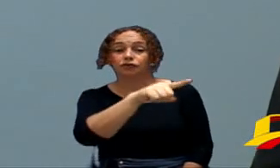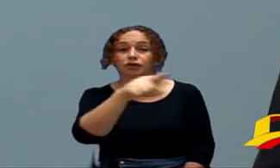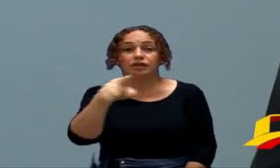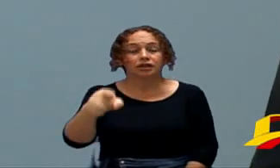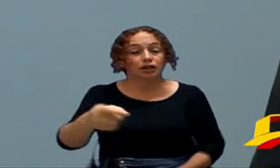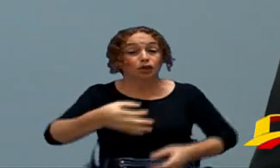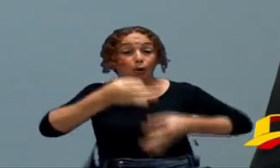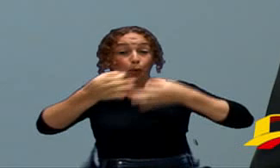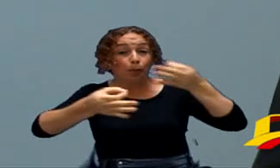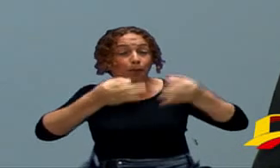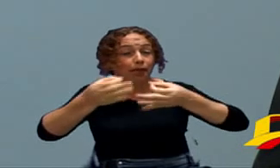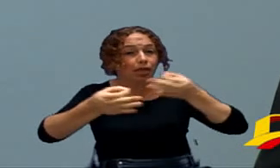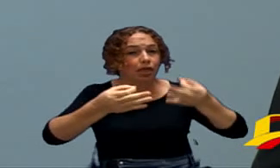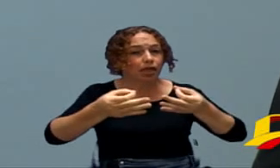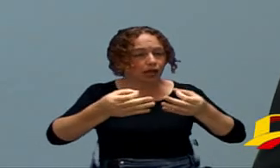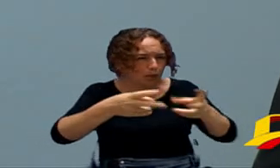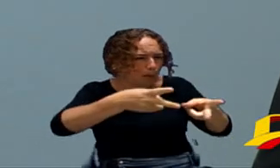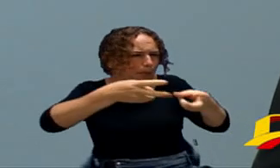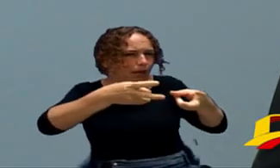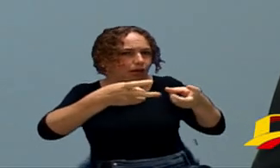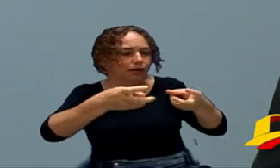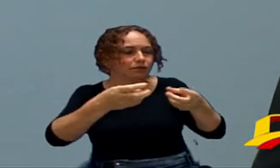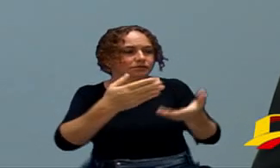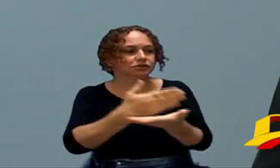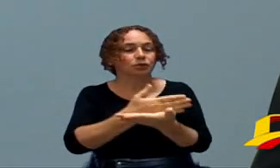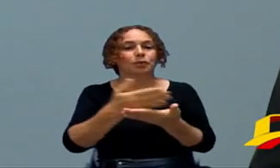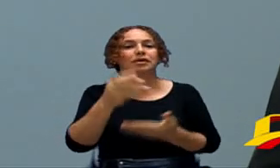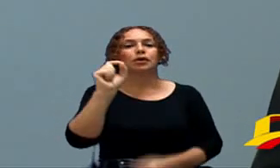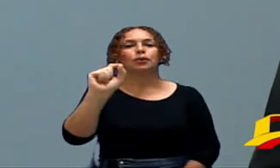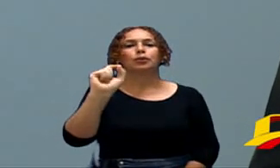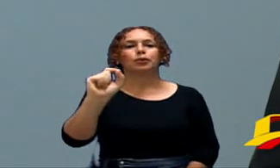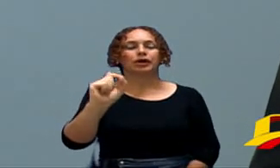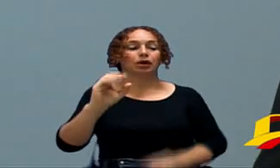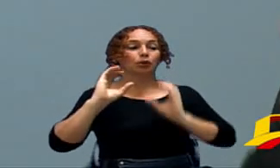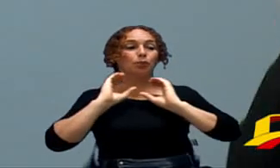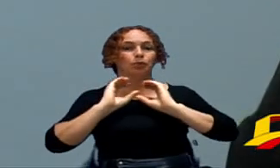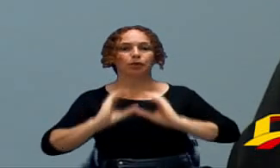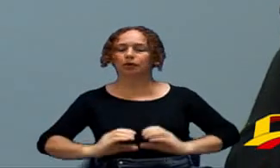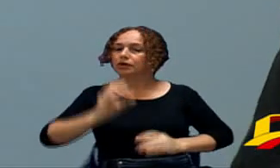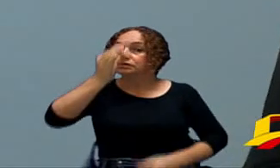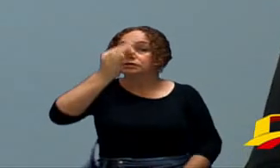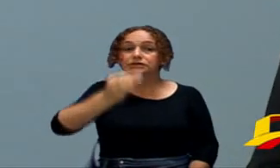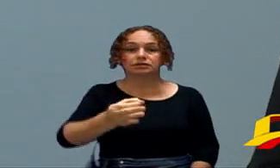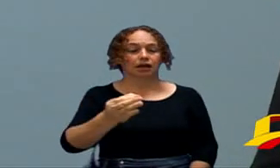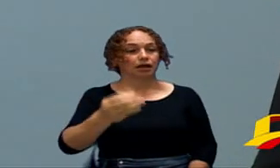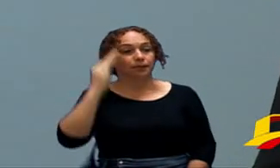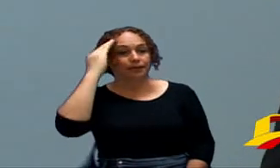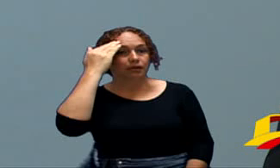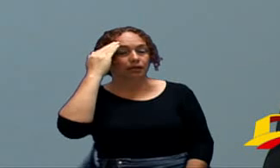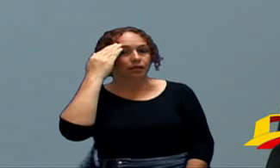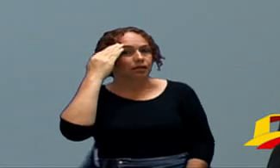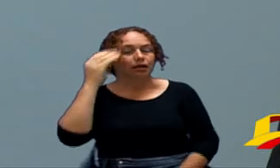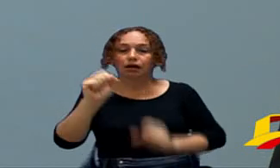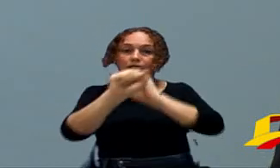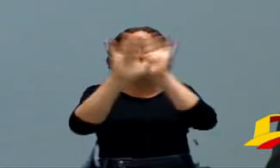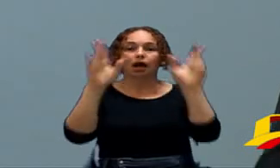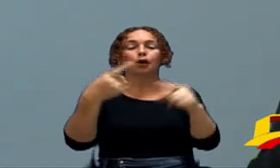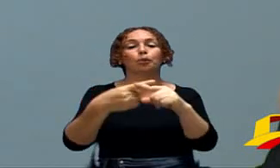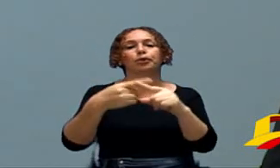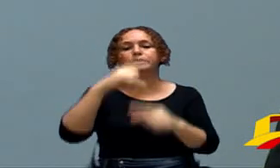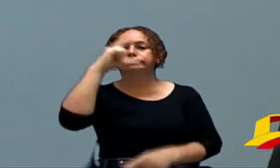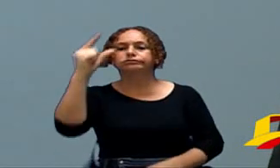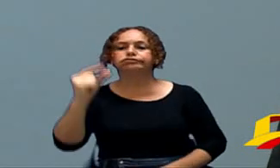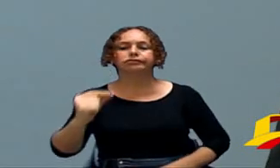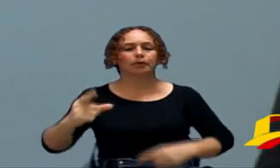a partir disso, a gente ter uma postura sensata, porque um elefante não é objeto e não